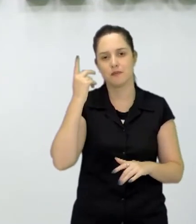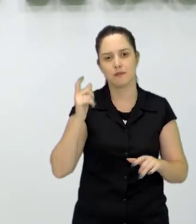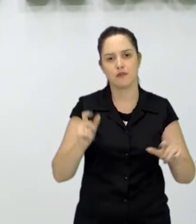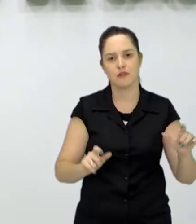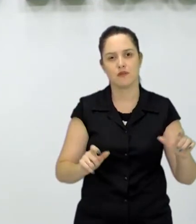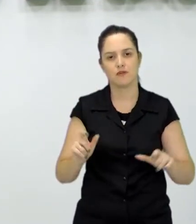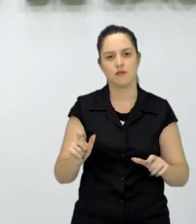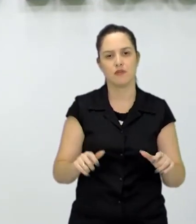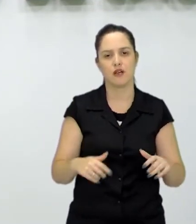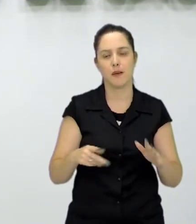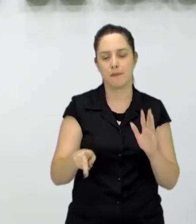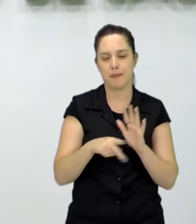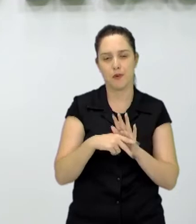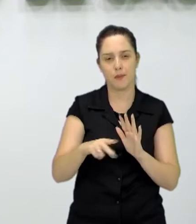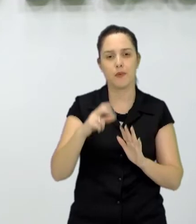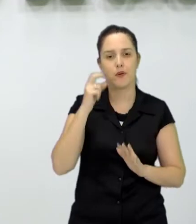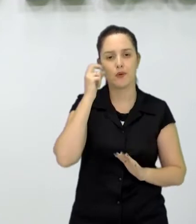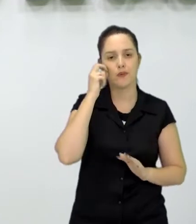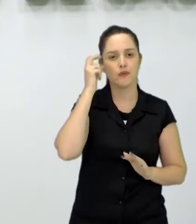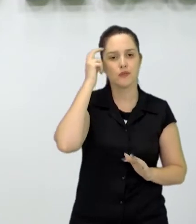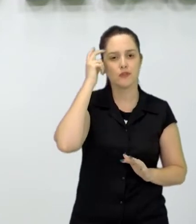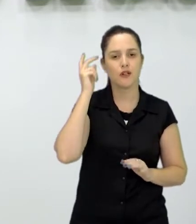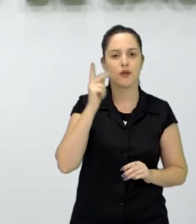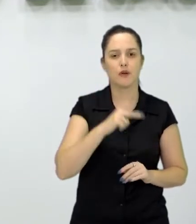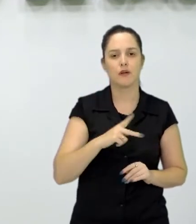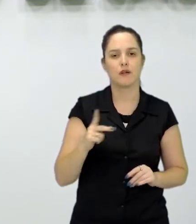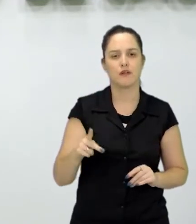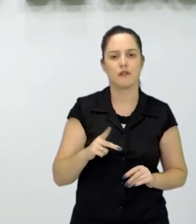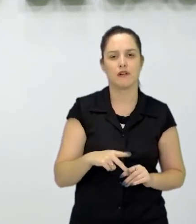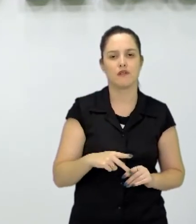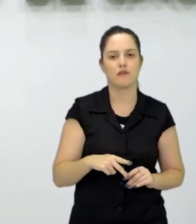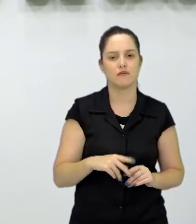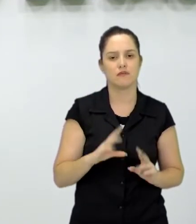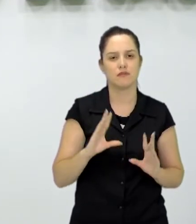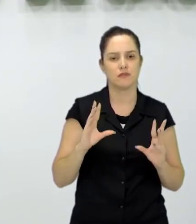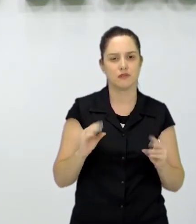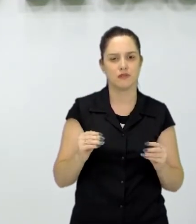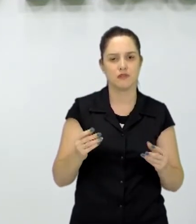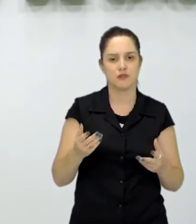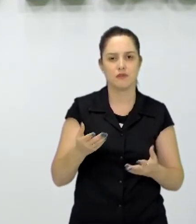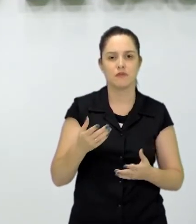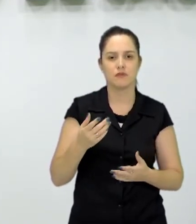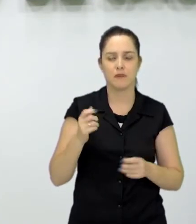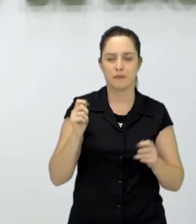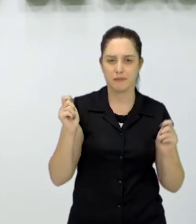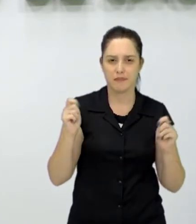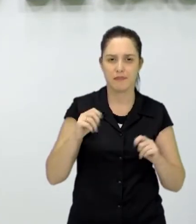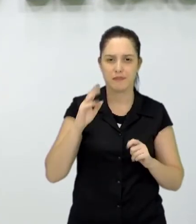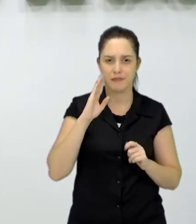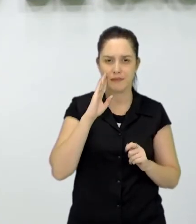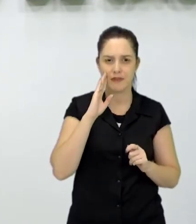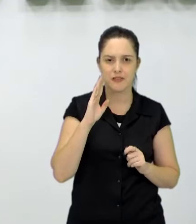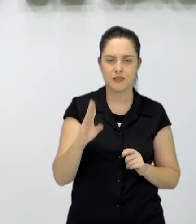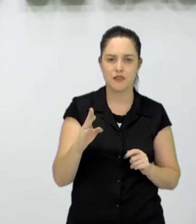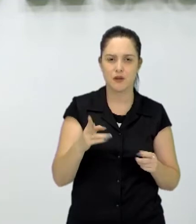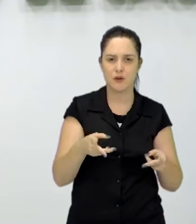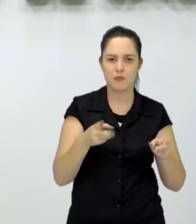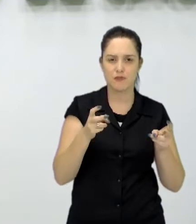ignorando a própria cultura e valorizando só o que vem para ela, né? Através das mídias principalmente, né? Filmes,